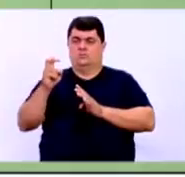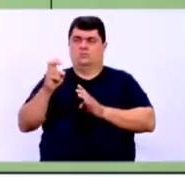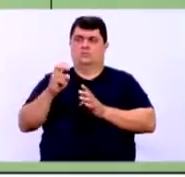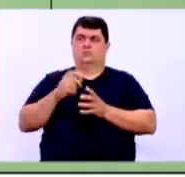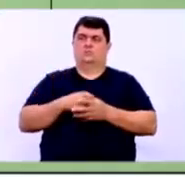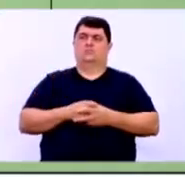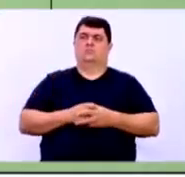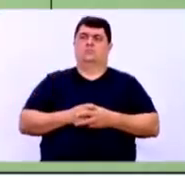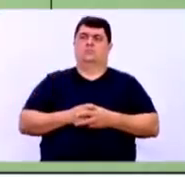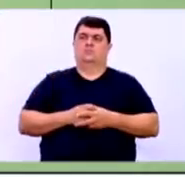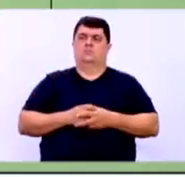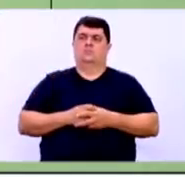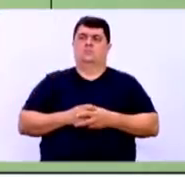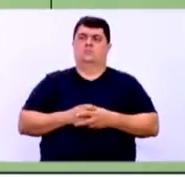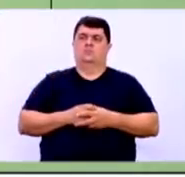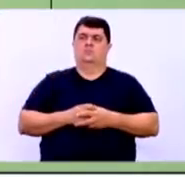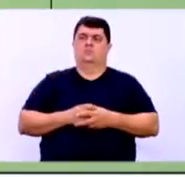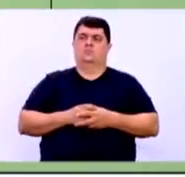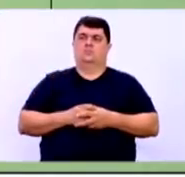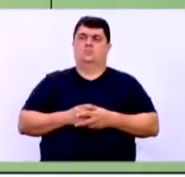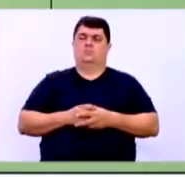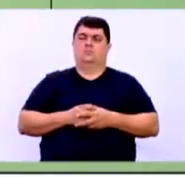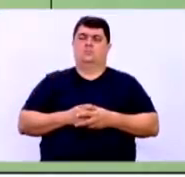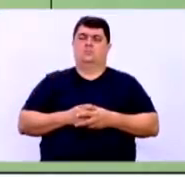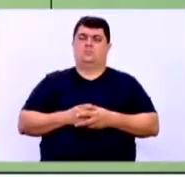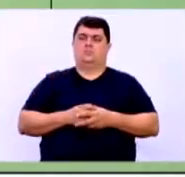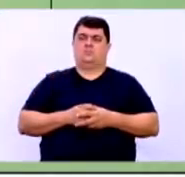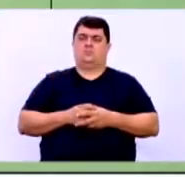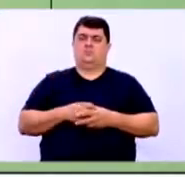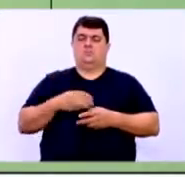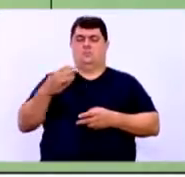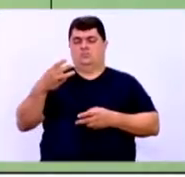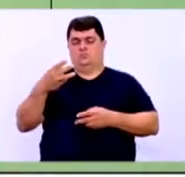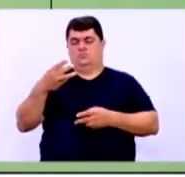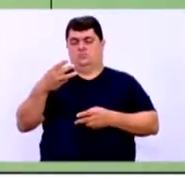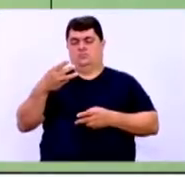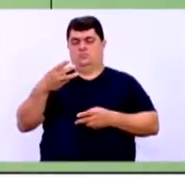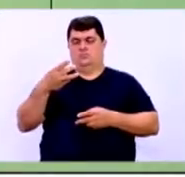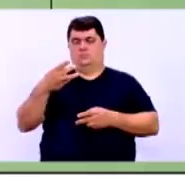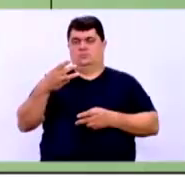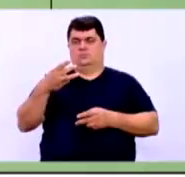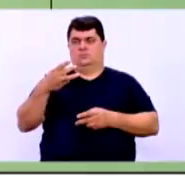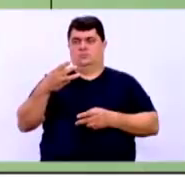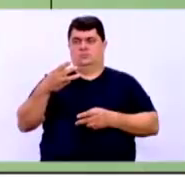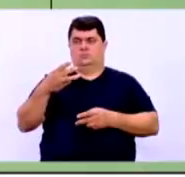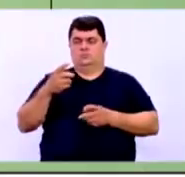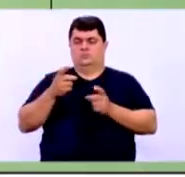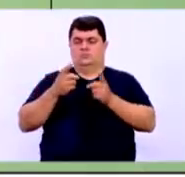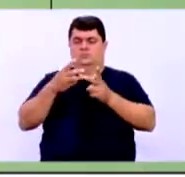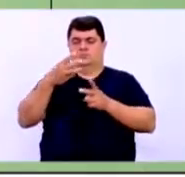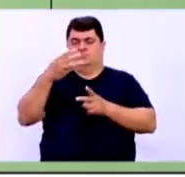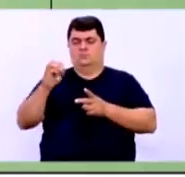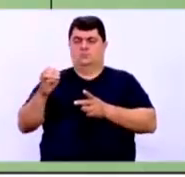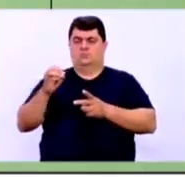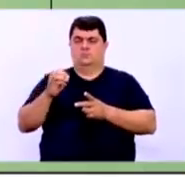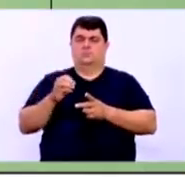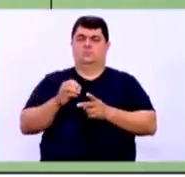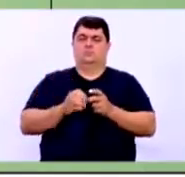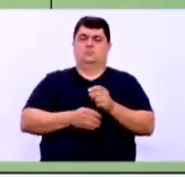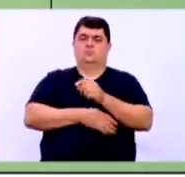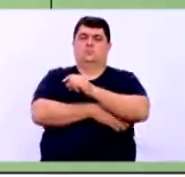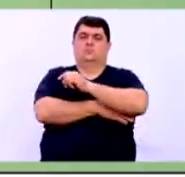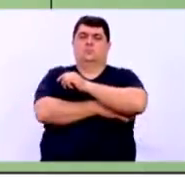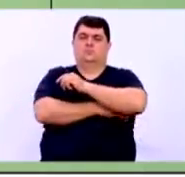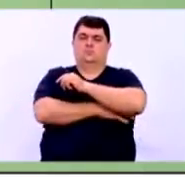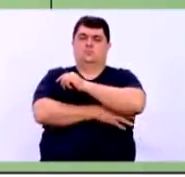25. 8 de R$25. Para 11, faltou 3. 3 de quanto? De 30,